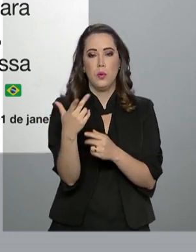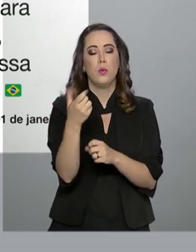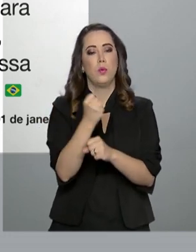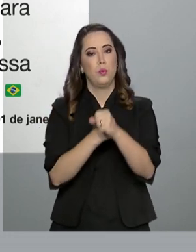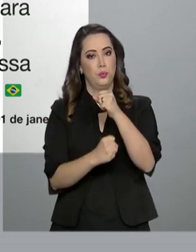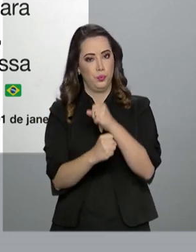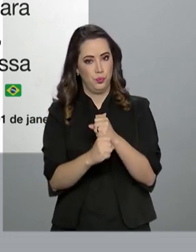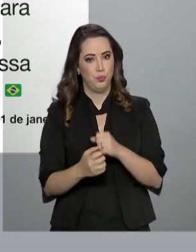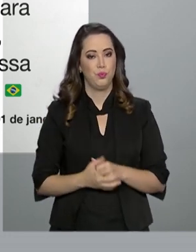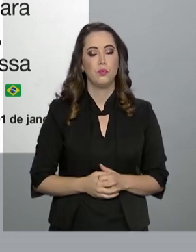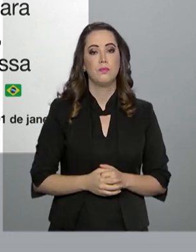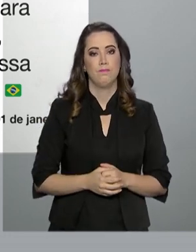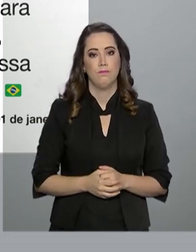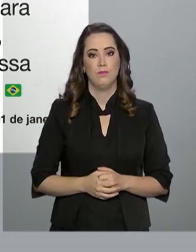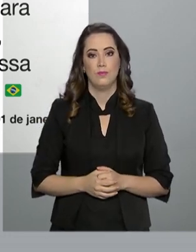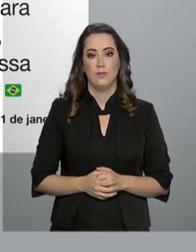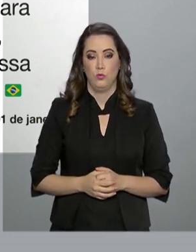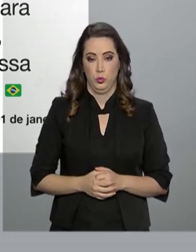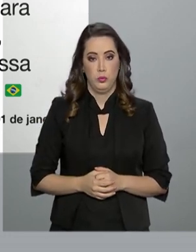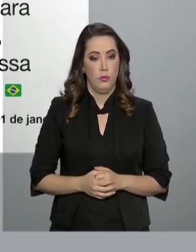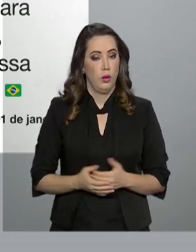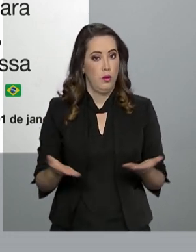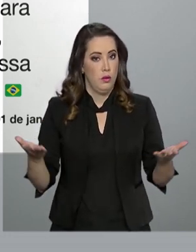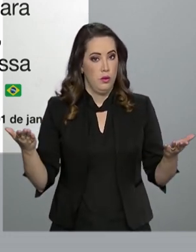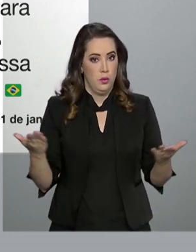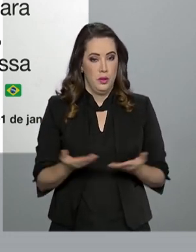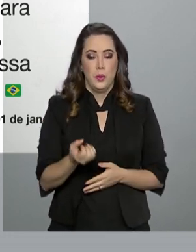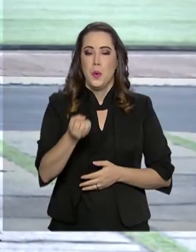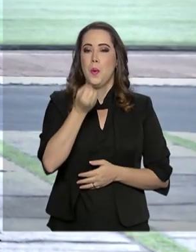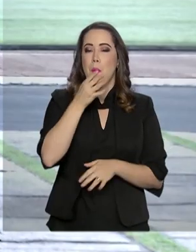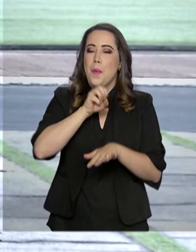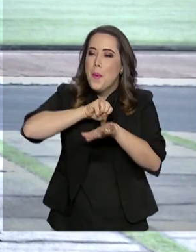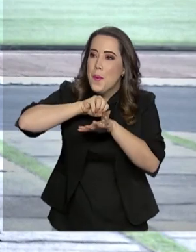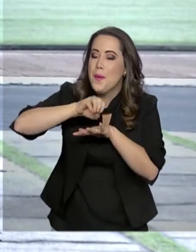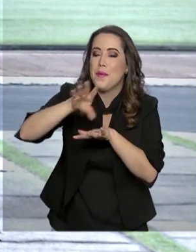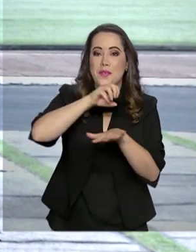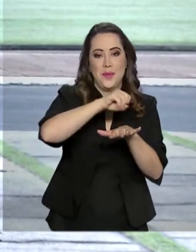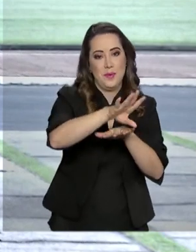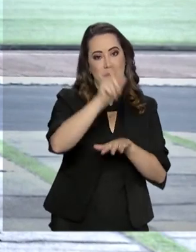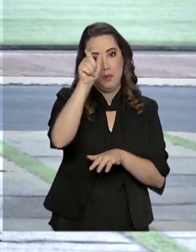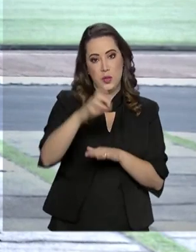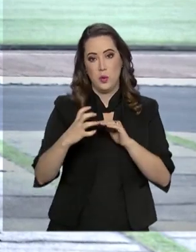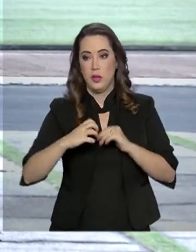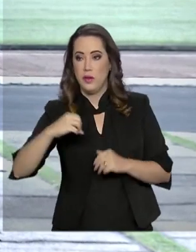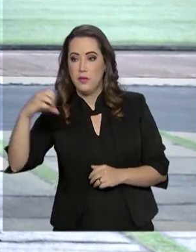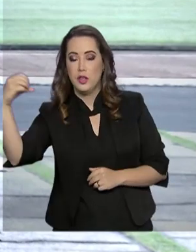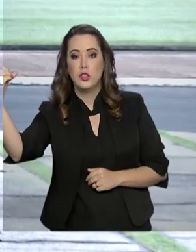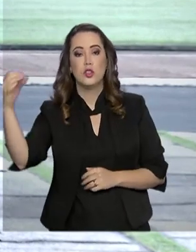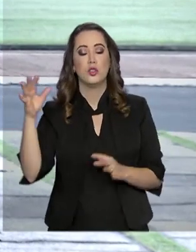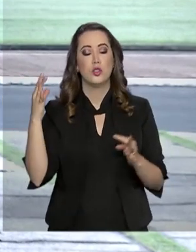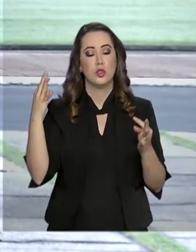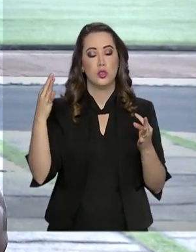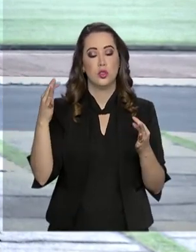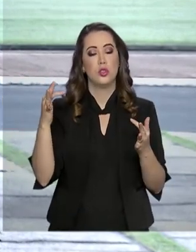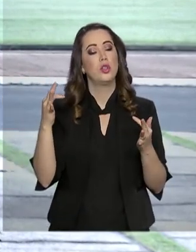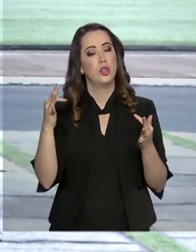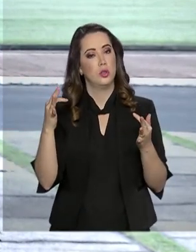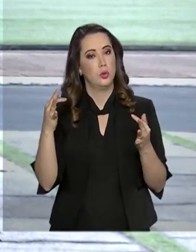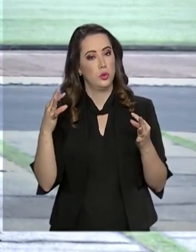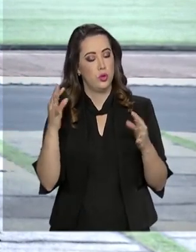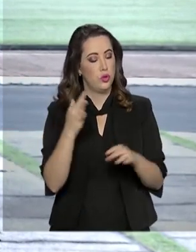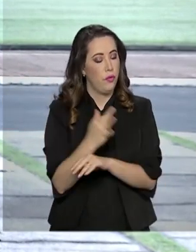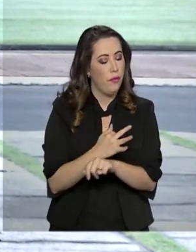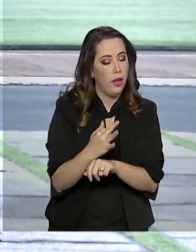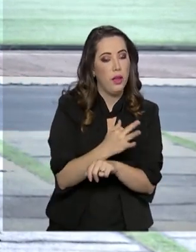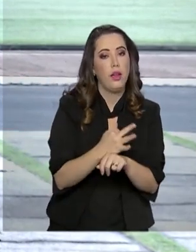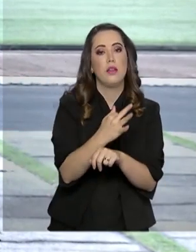2019 fecha aspas e agora uma boa notícia para quem está viajando de férias para o exterior ou ainda vai